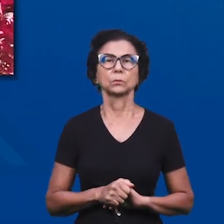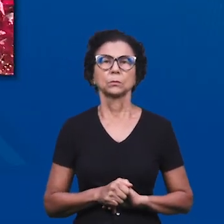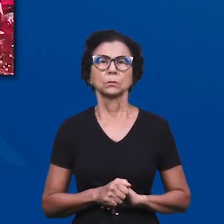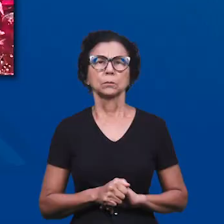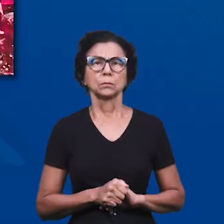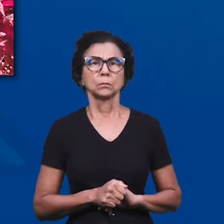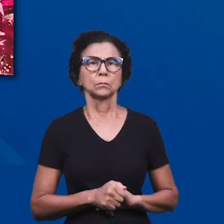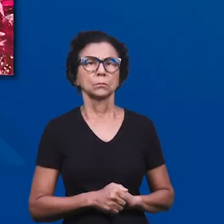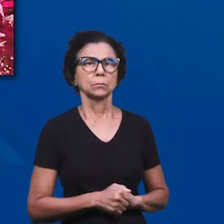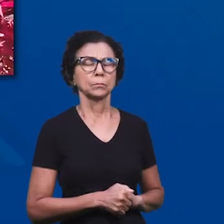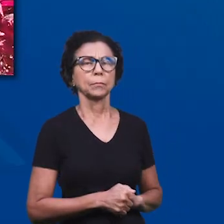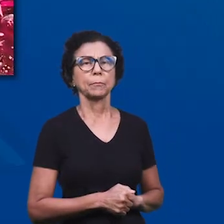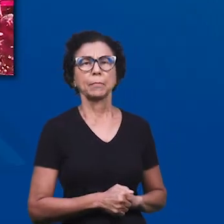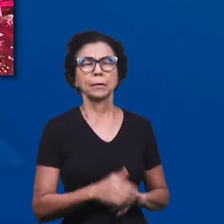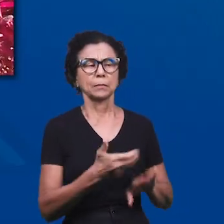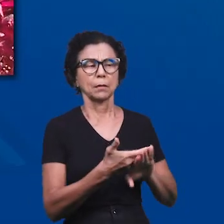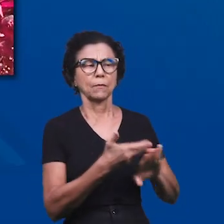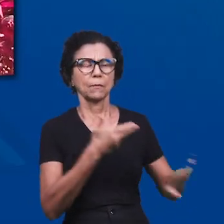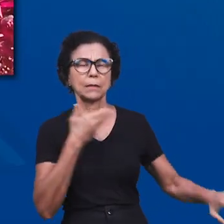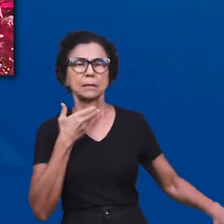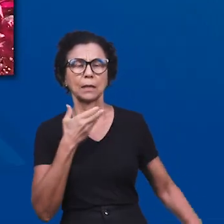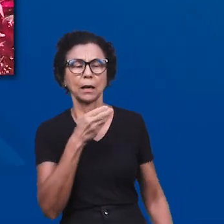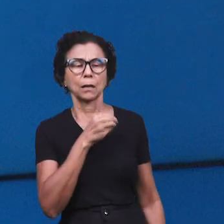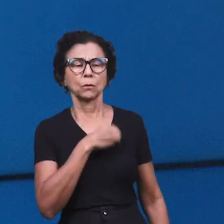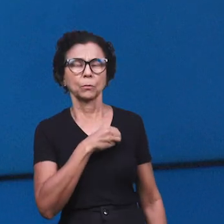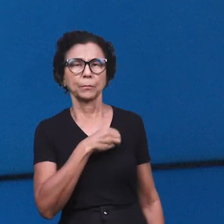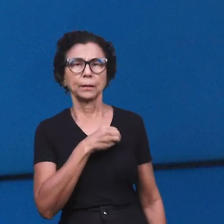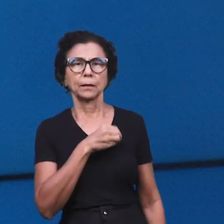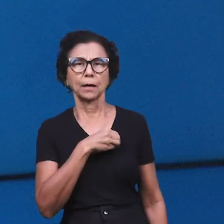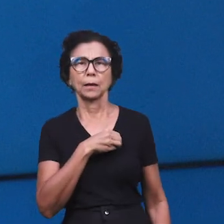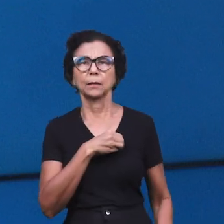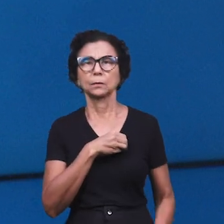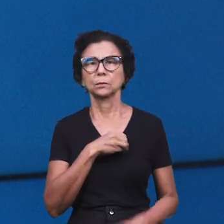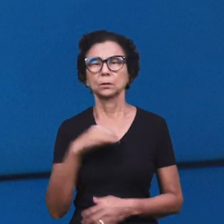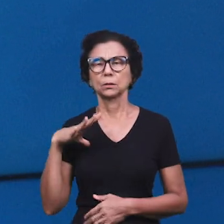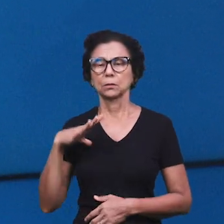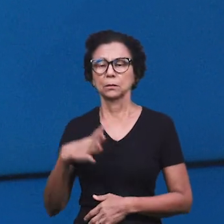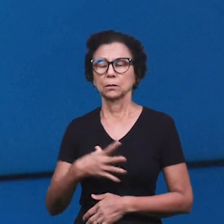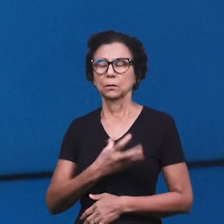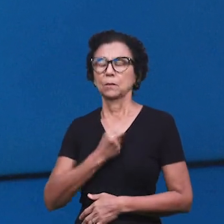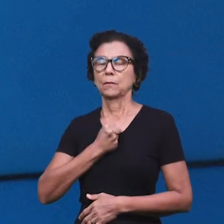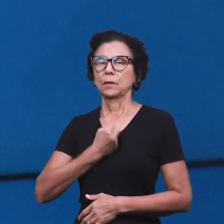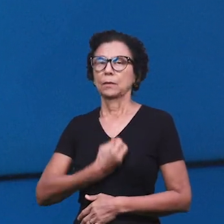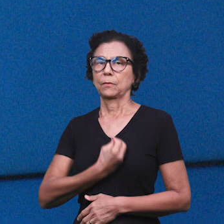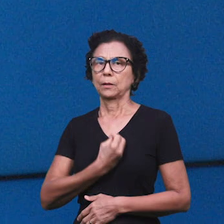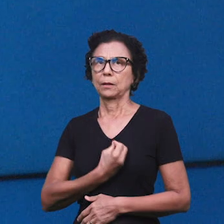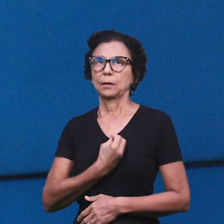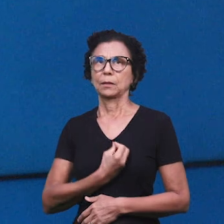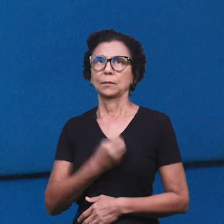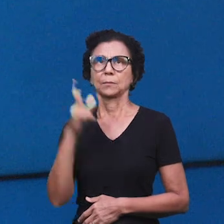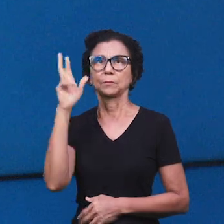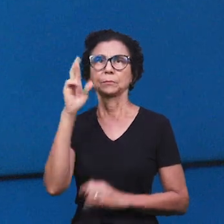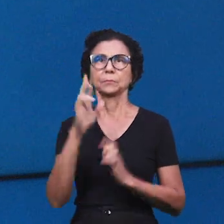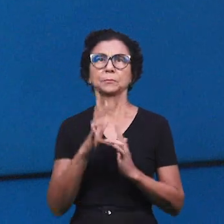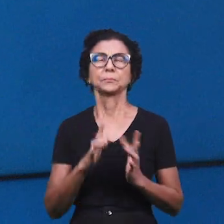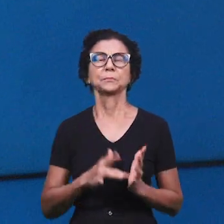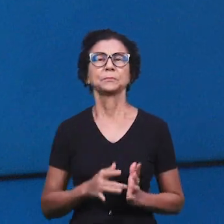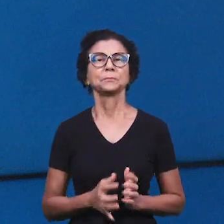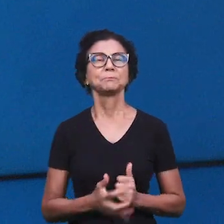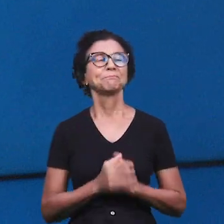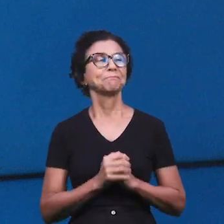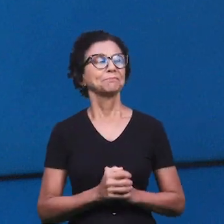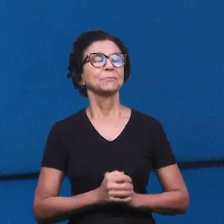as nossas vidas. Amém? A paz do Senhor Jesus. Amém, Ricardo. Cada período profético realmente caracteriza uma igreja na